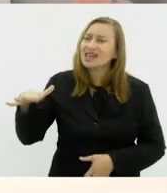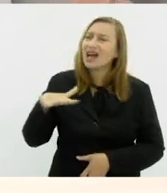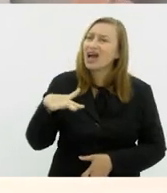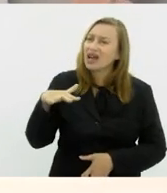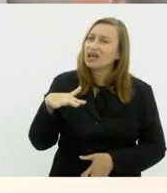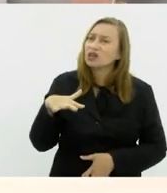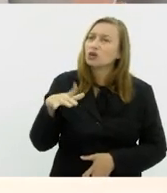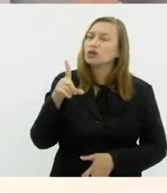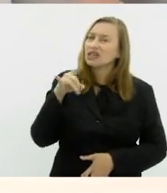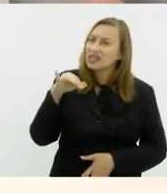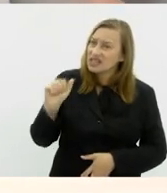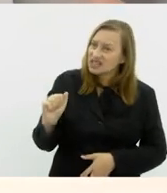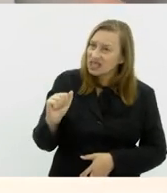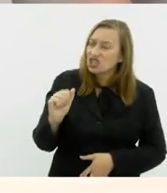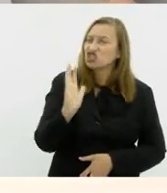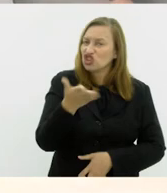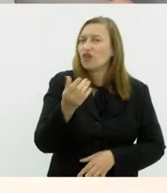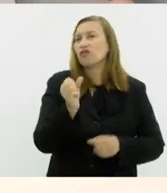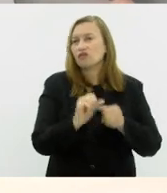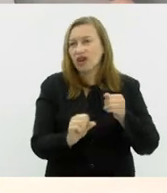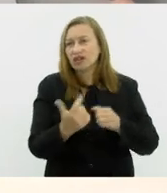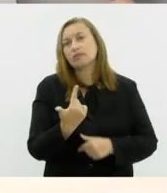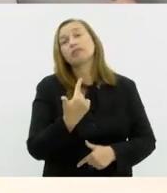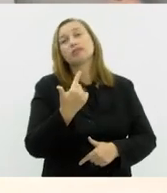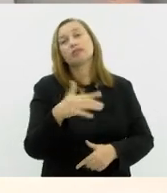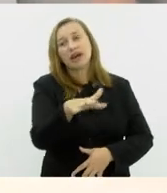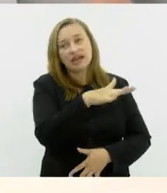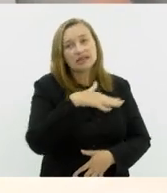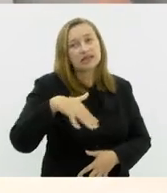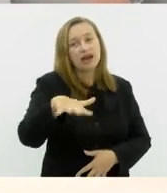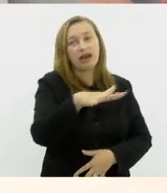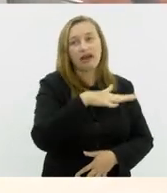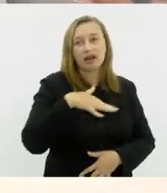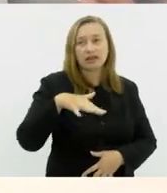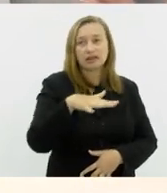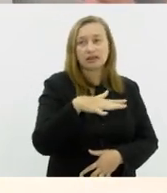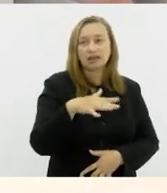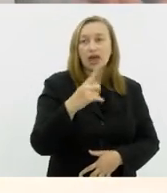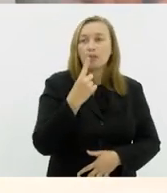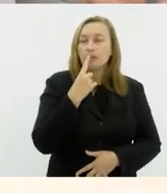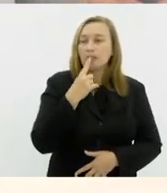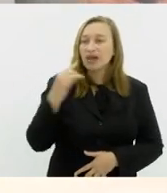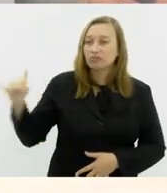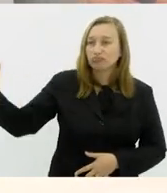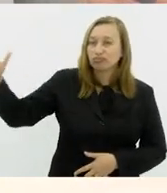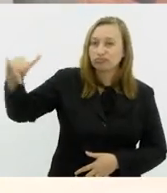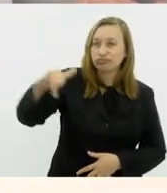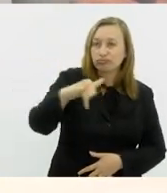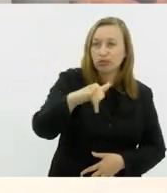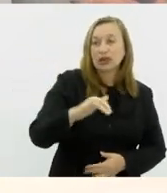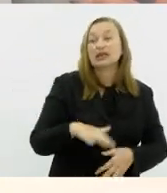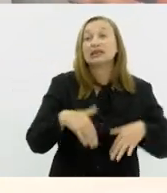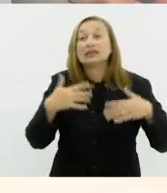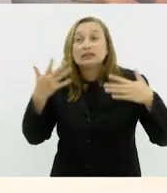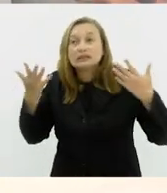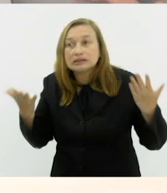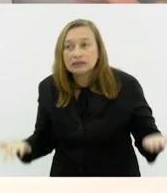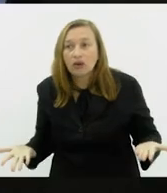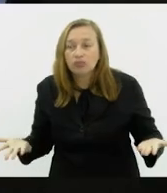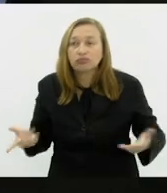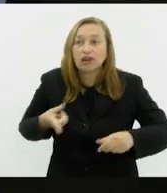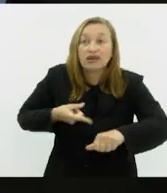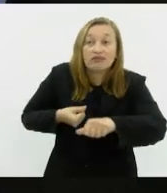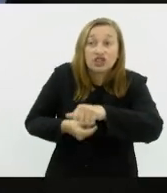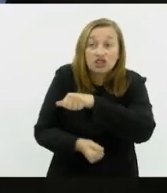que o DSEA já faz para as áreas em torno dos aeroportos? Então, pessoal, é questão de